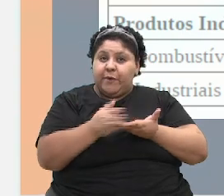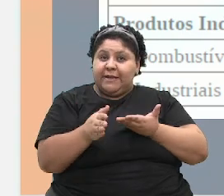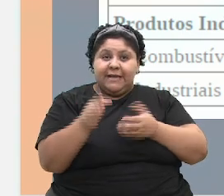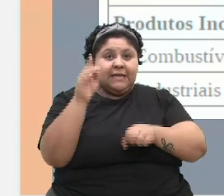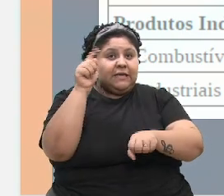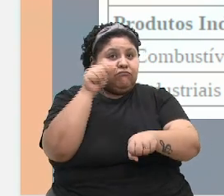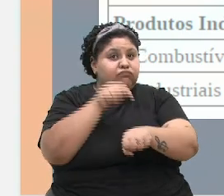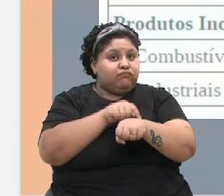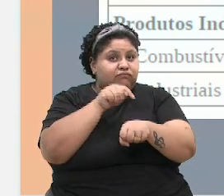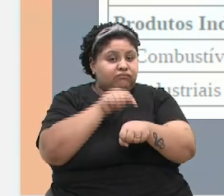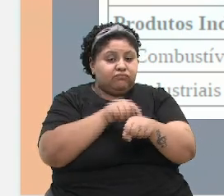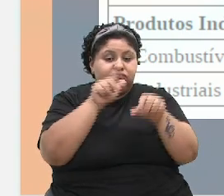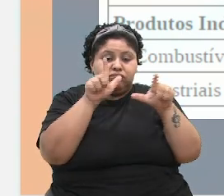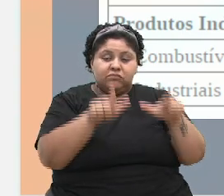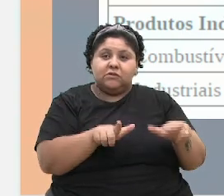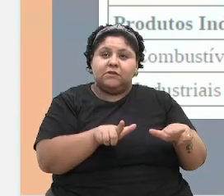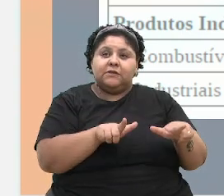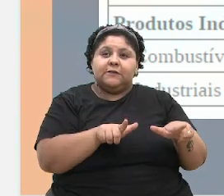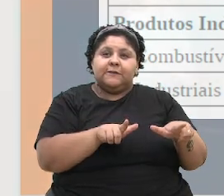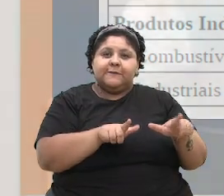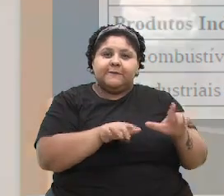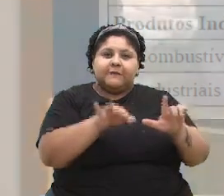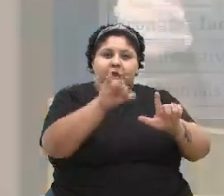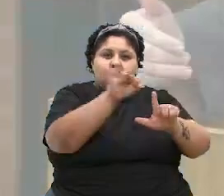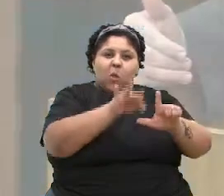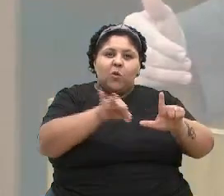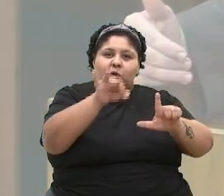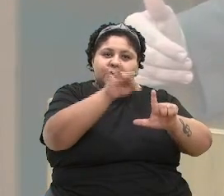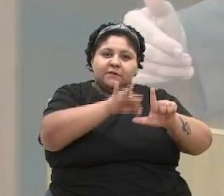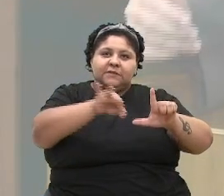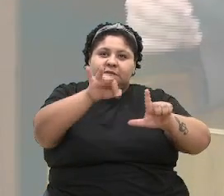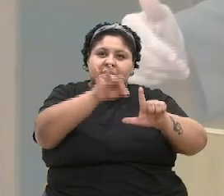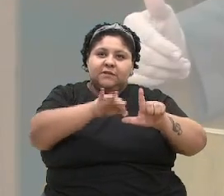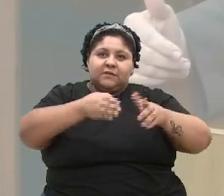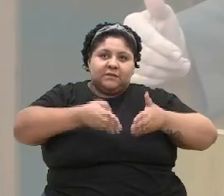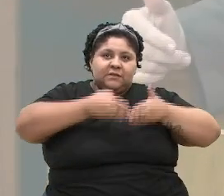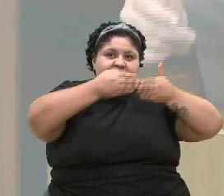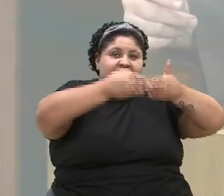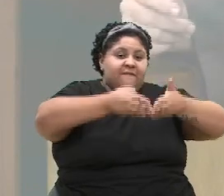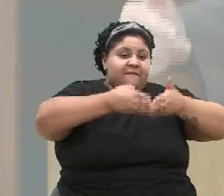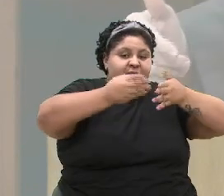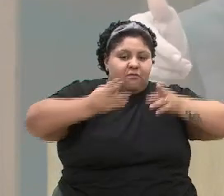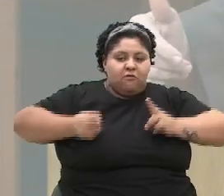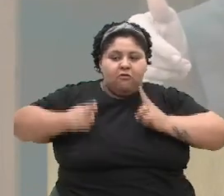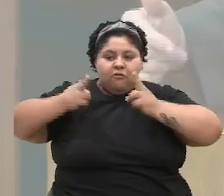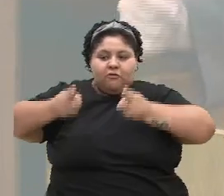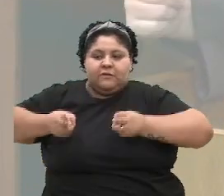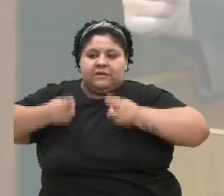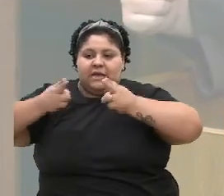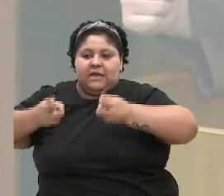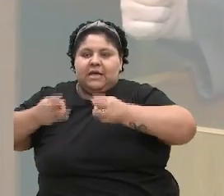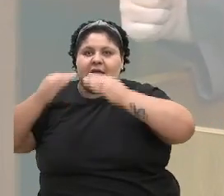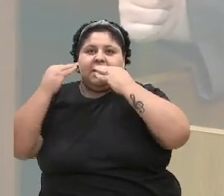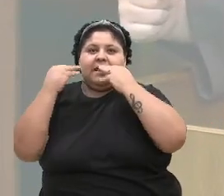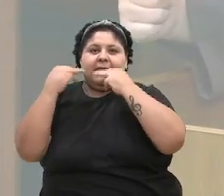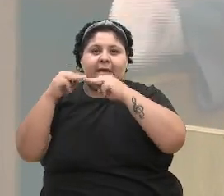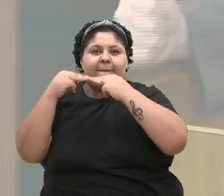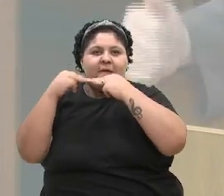esse espaço da logística, navio, trem, caminhão